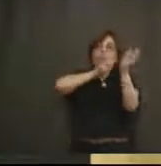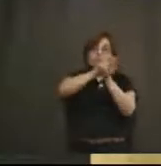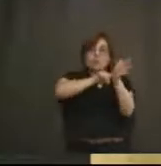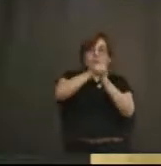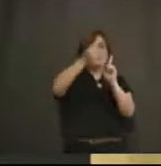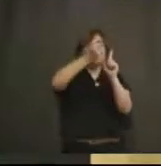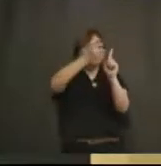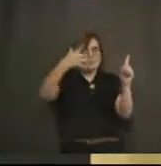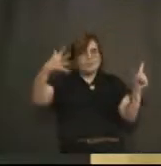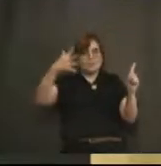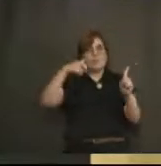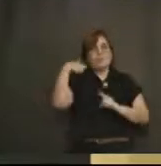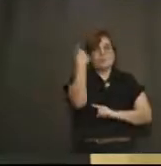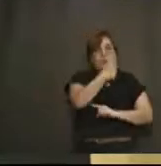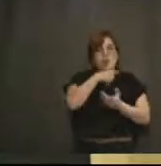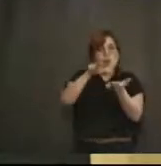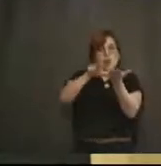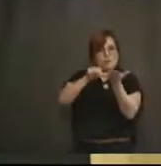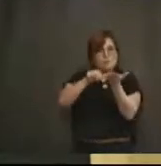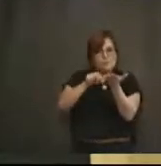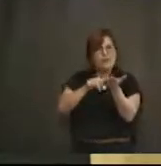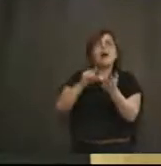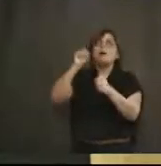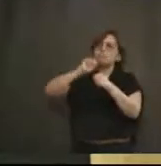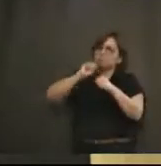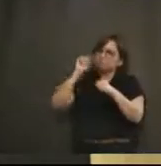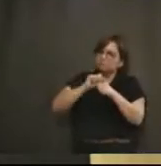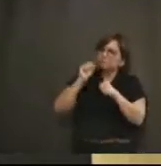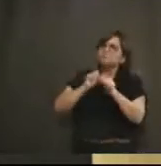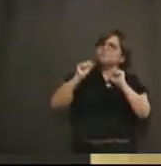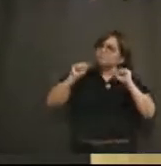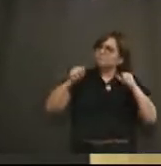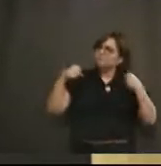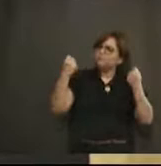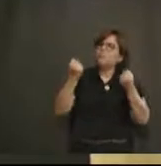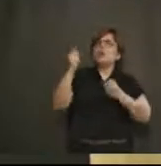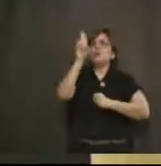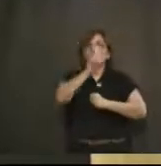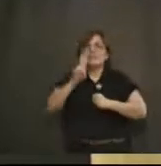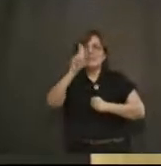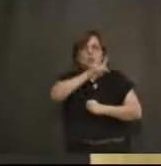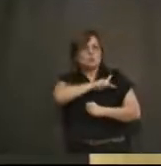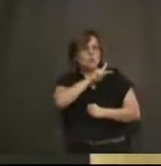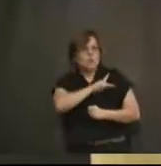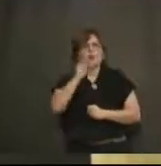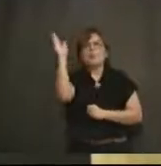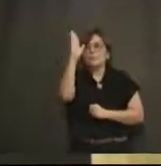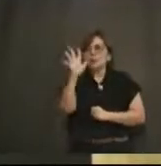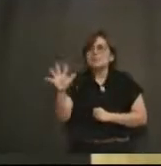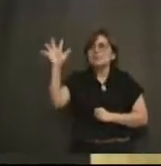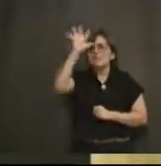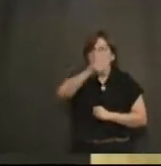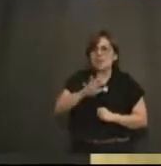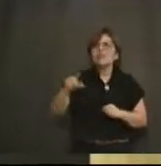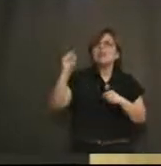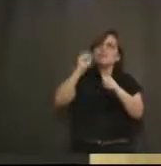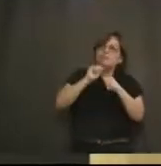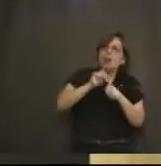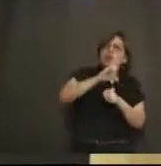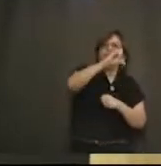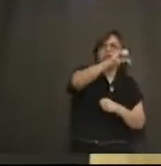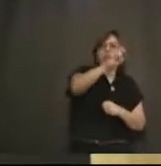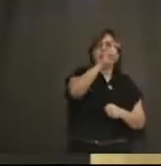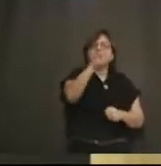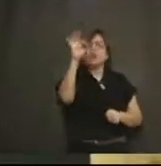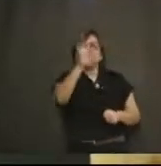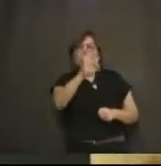nós fazemos isso e fazemos muito bem. As universidades públicas brasileiras fazem 95% da